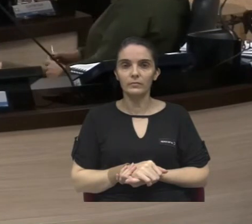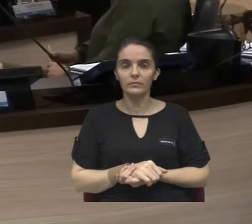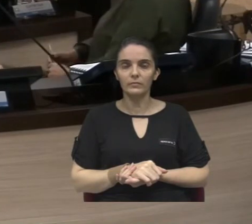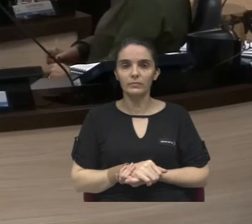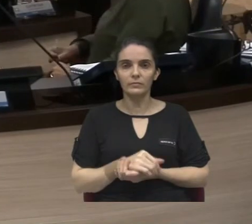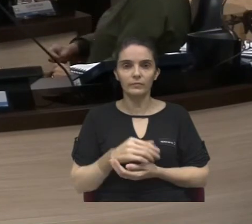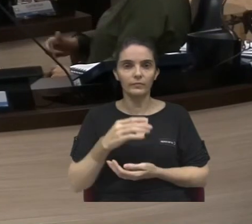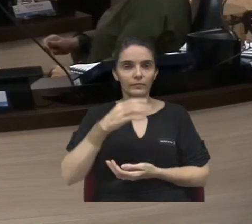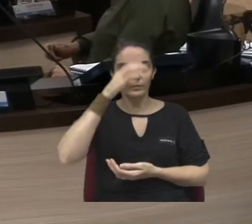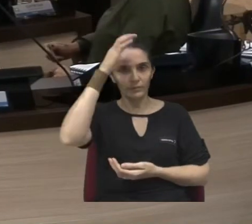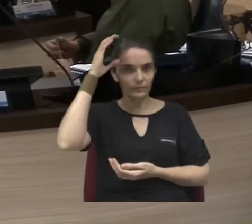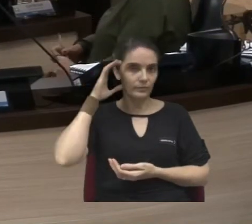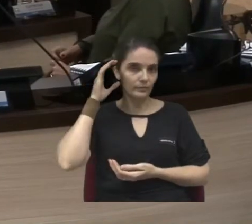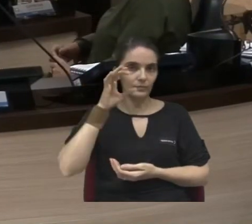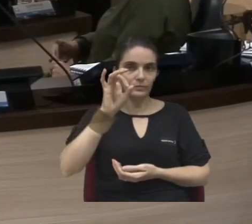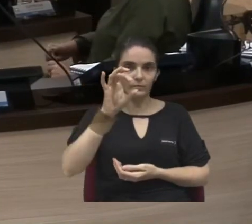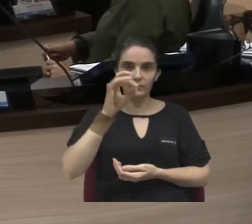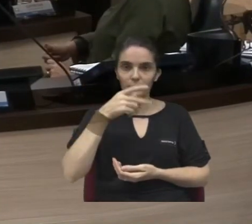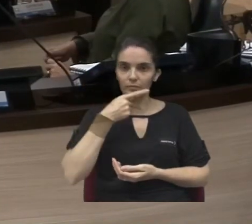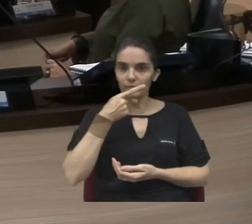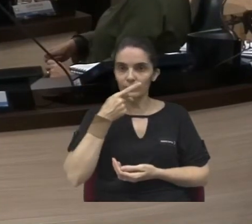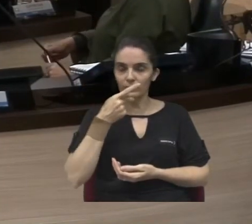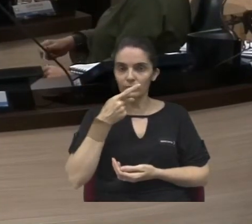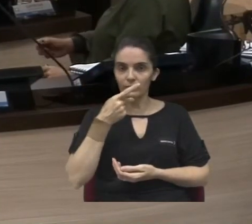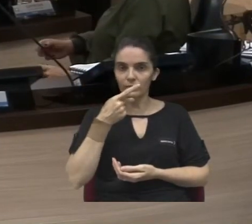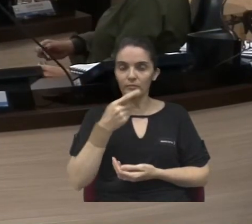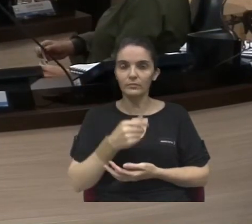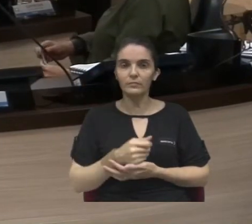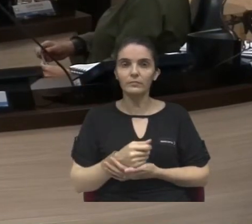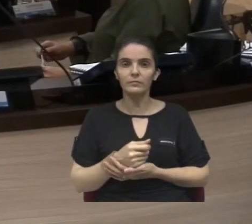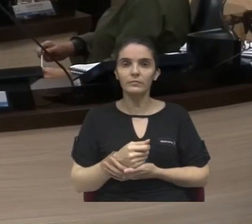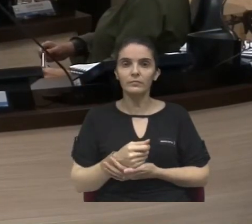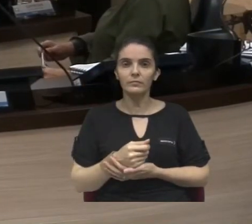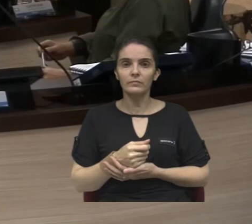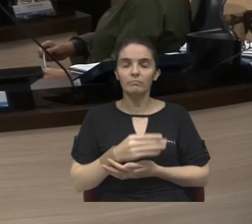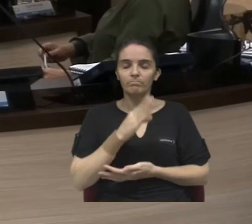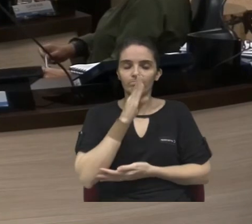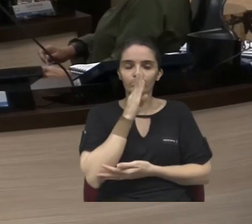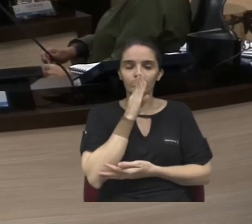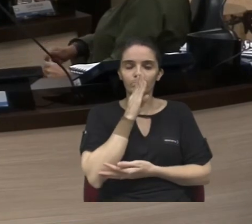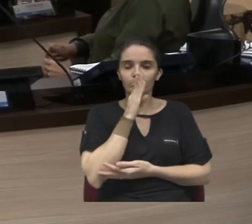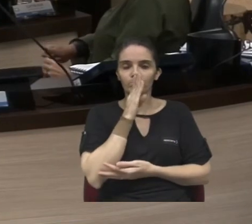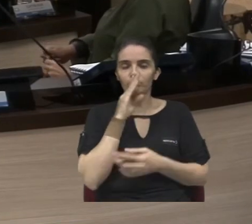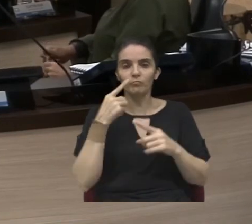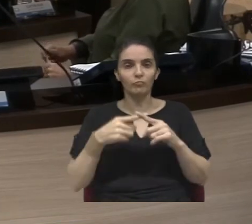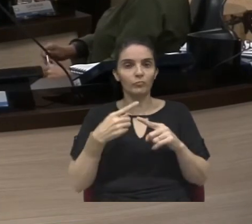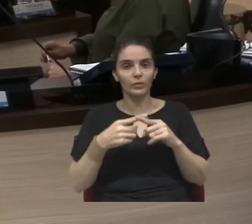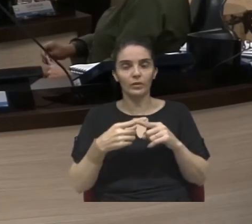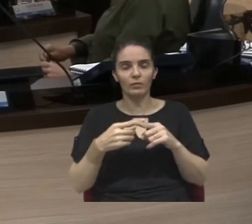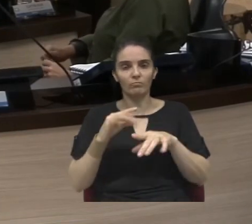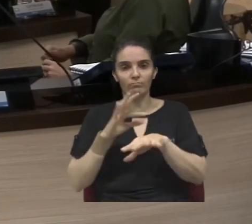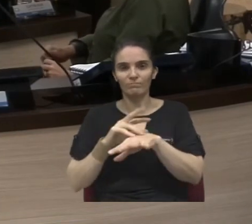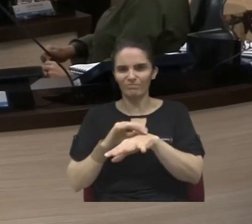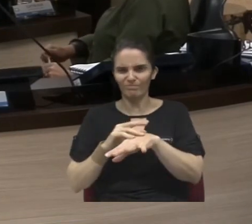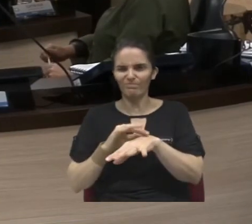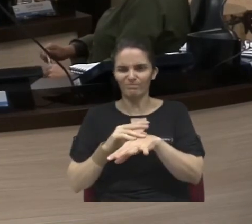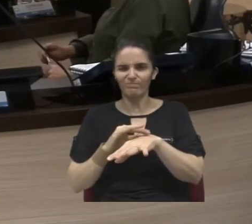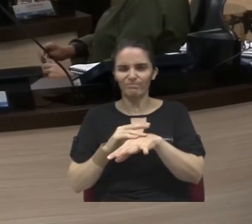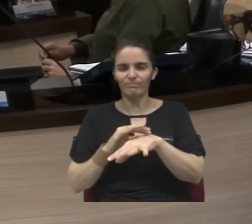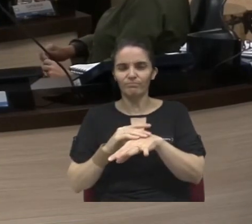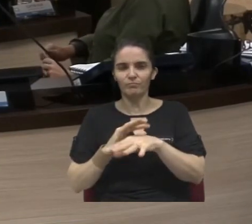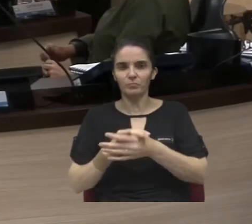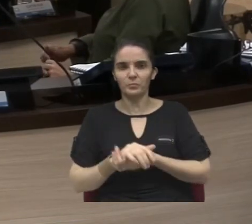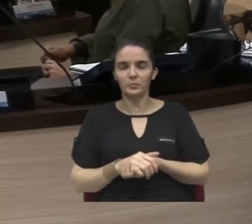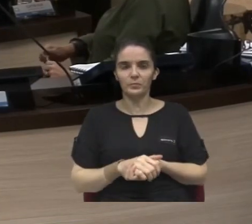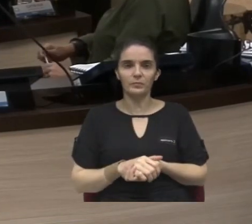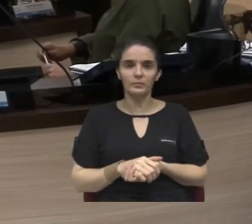só para dizer que eu estou acometido, um pouco calado, porque eu não estou tão bem de saúde. Então, por isso que eu... Mas eu